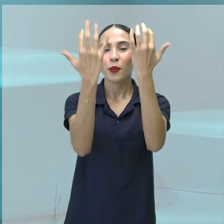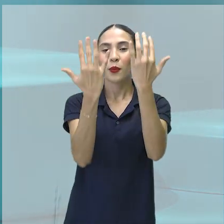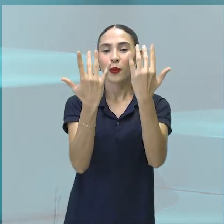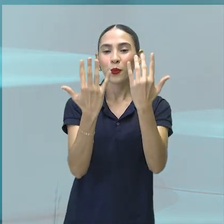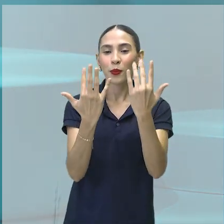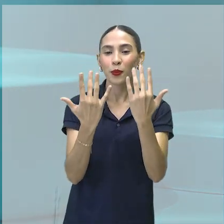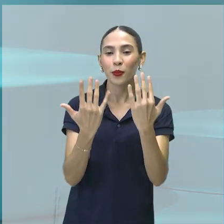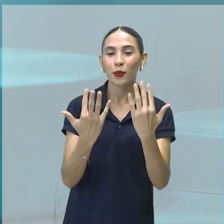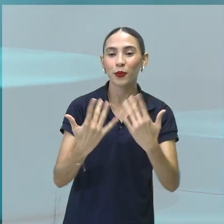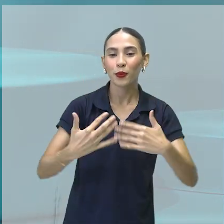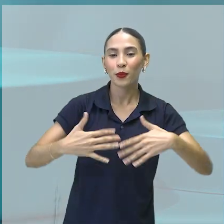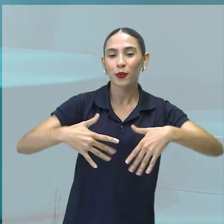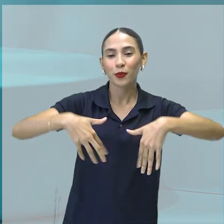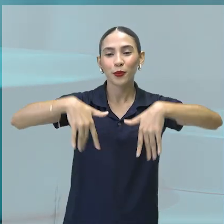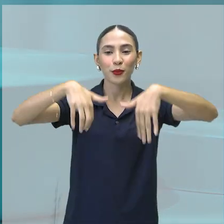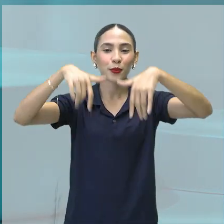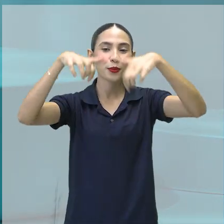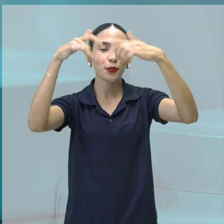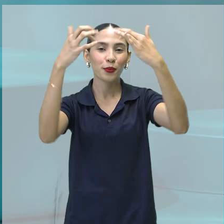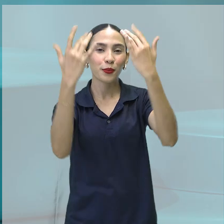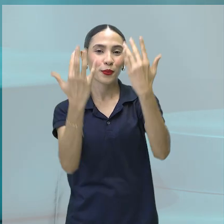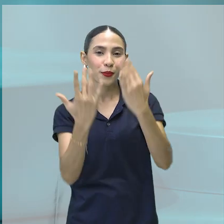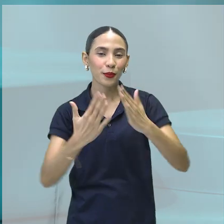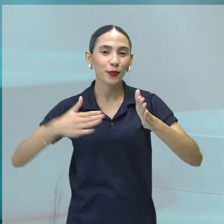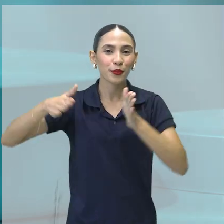finos, descem e seguem.